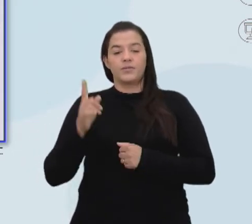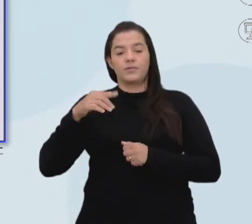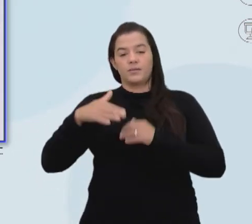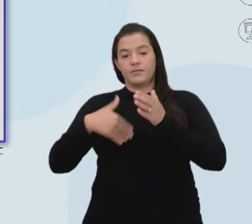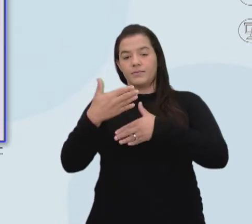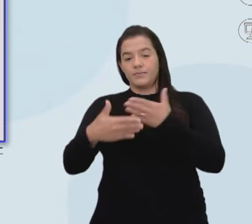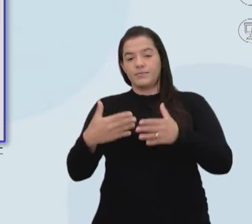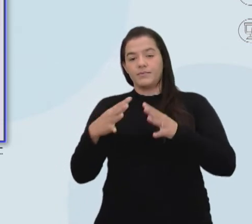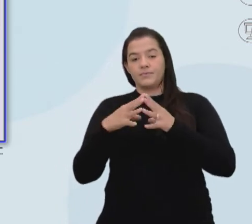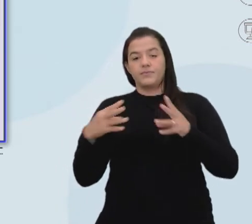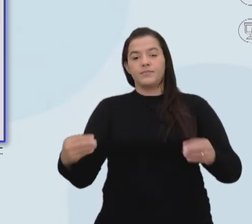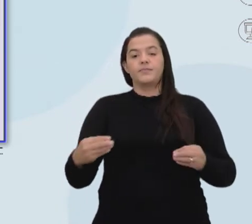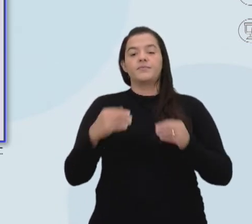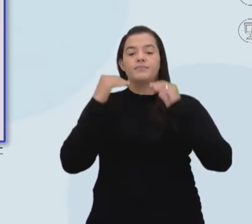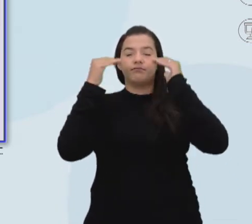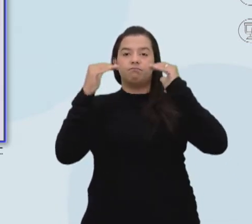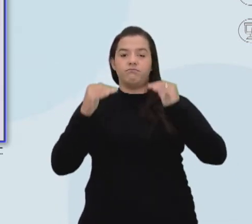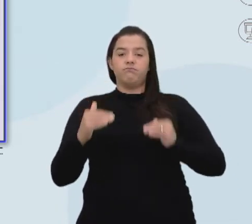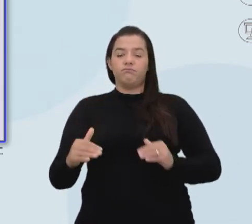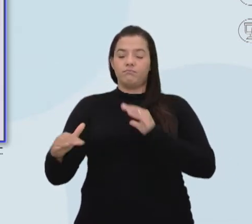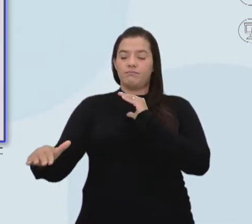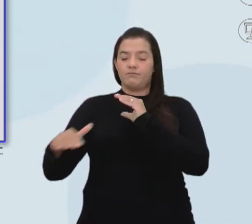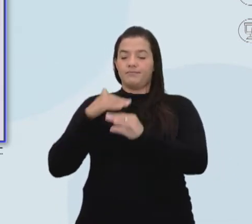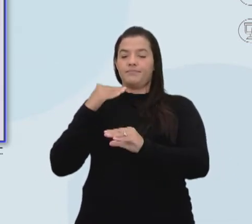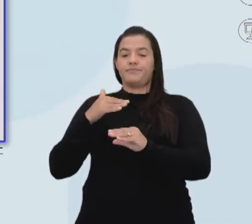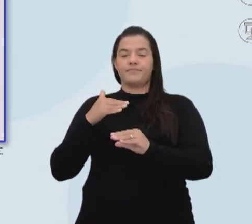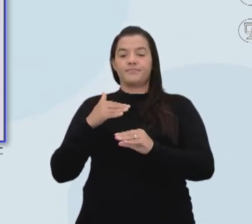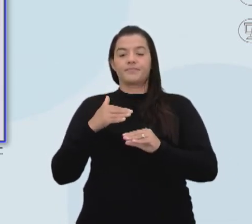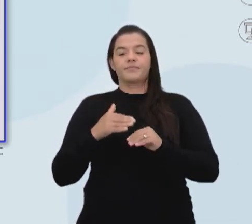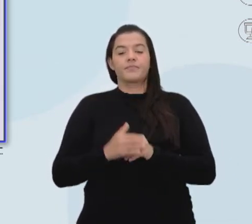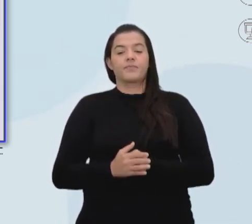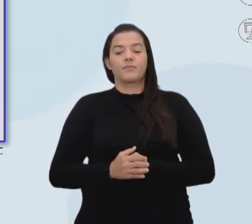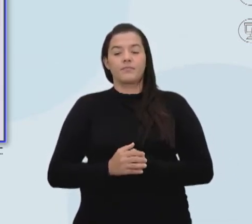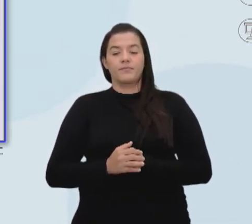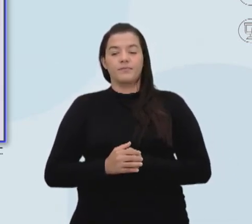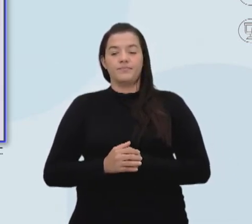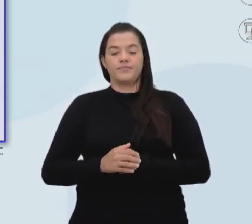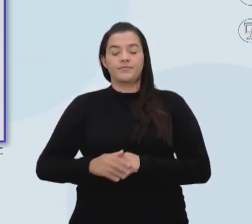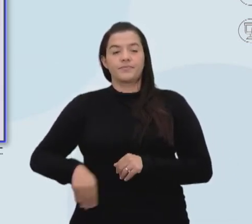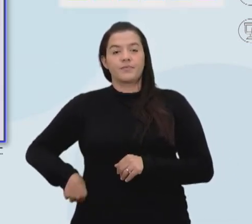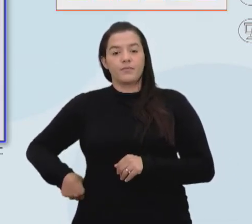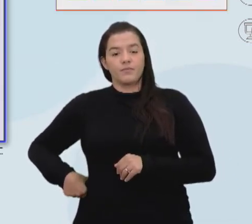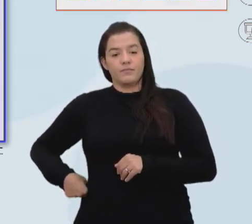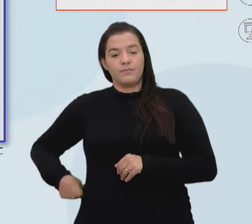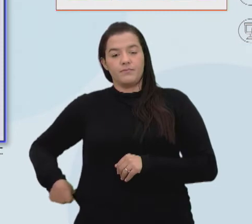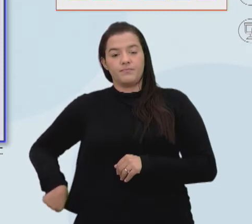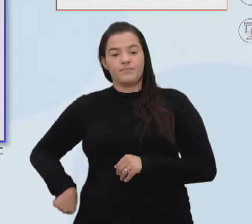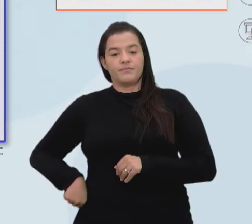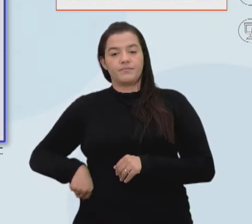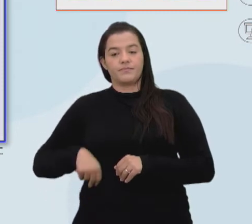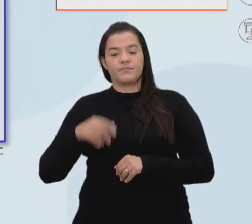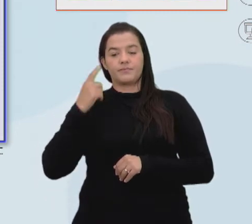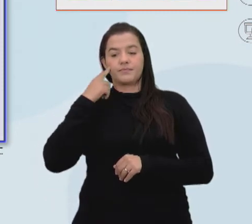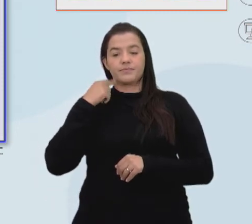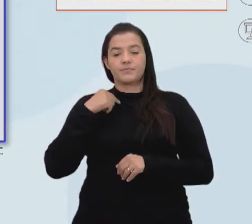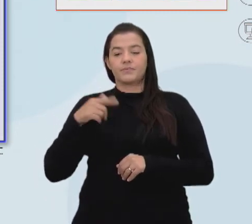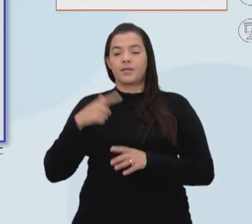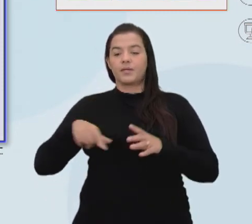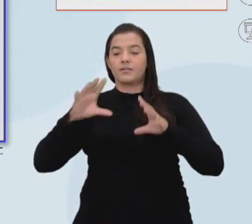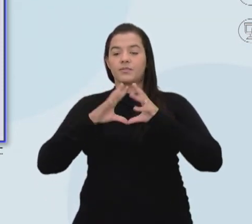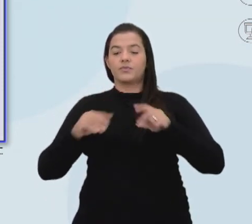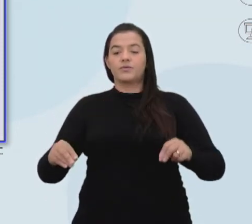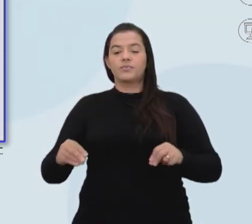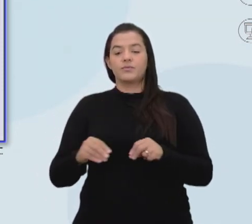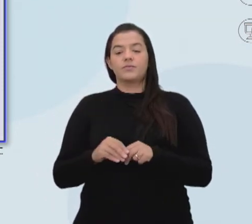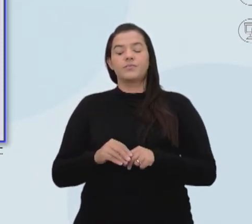então, na hora que fica no Vai. formato que a pessoa recebe. Vai é isso sumir. que você tá Isso querendo mesmo, dizer? né? Cadê o negócio? Ah. Aqui. ela vai desaparecer, tá? Aqui a gente